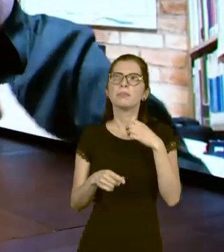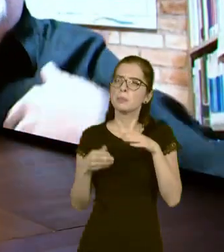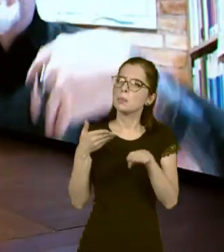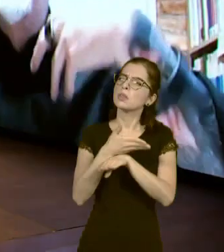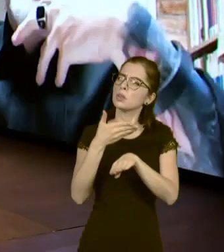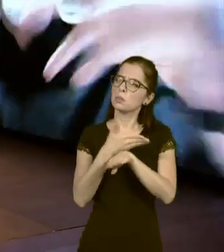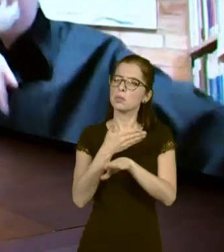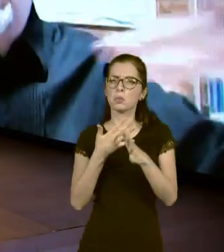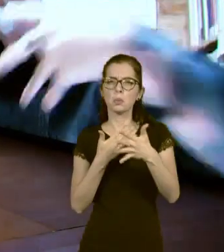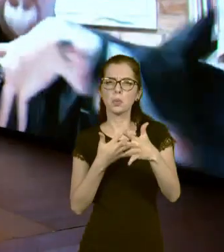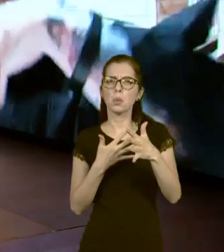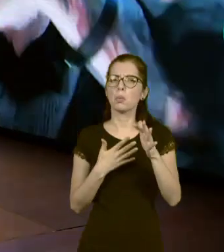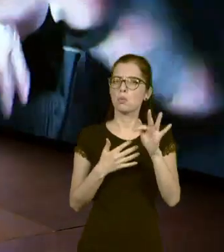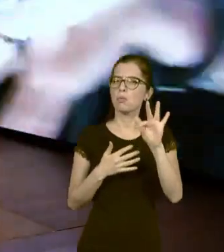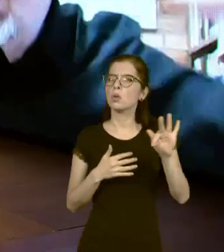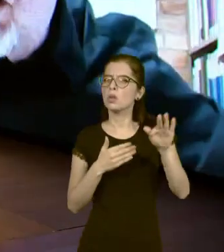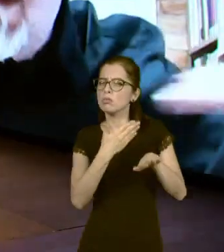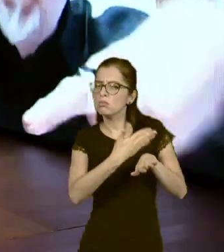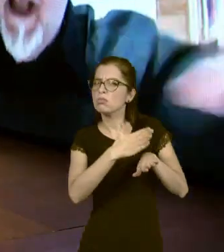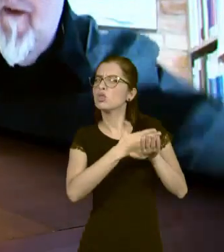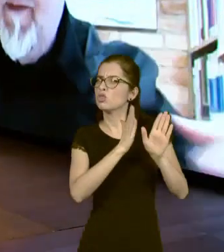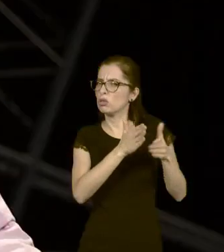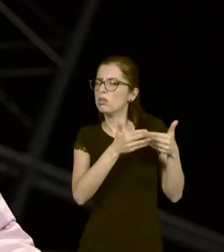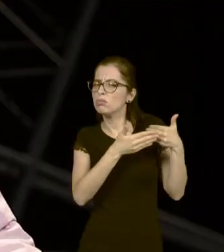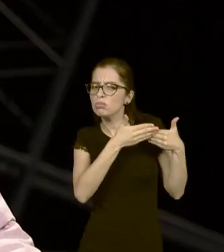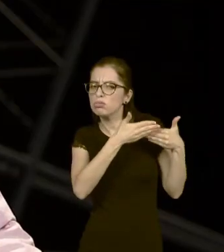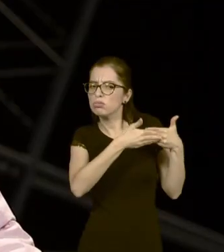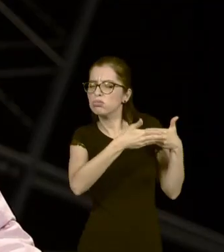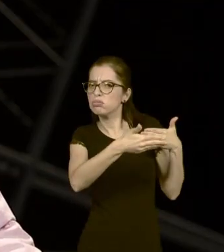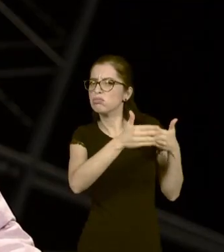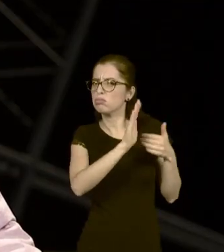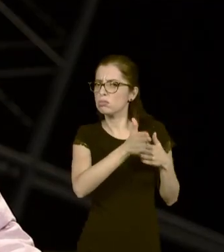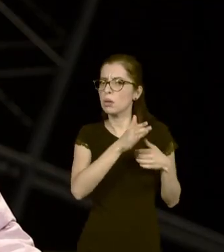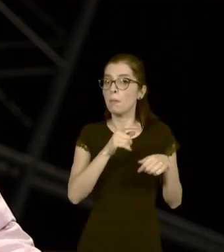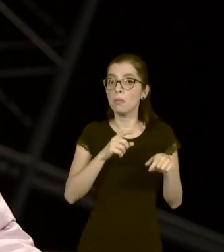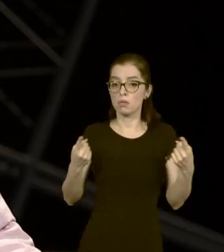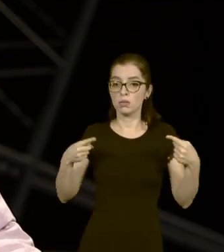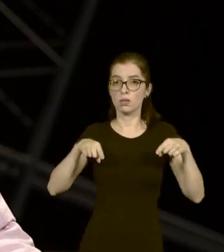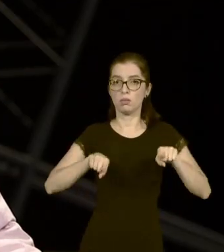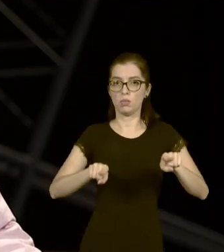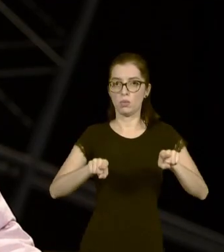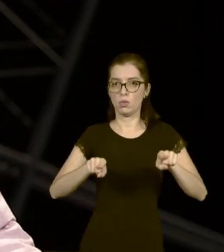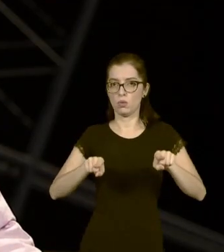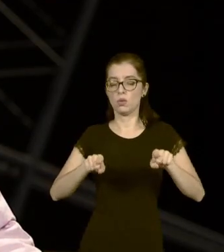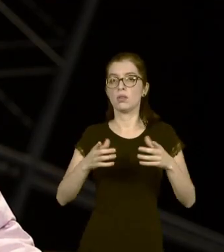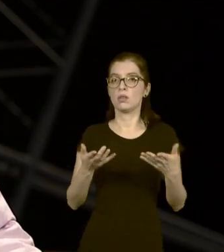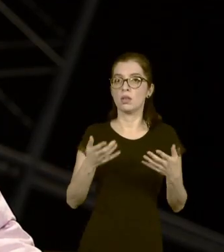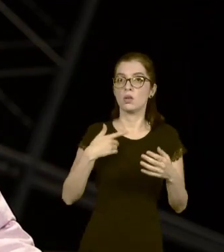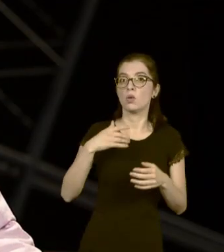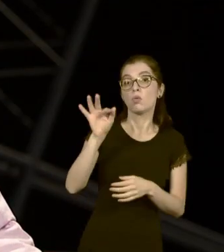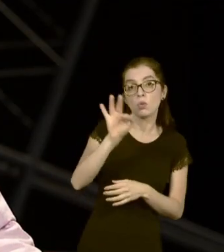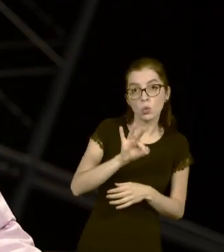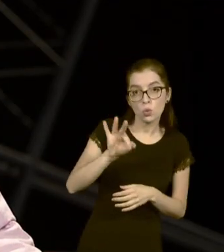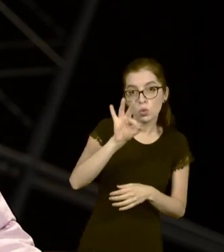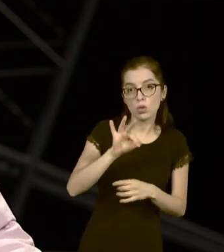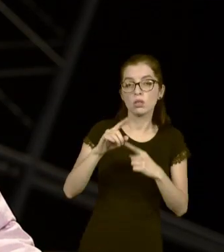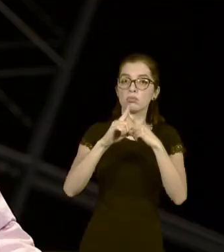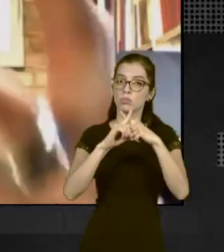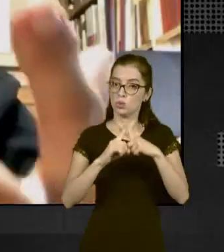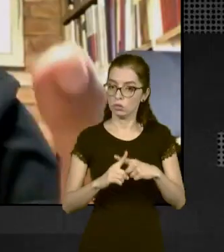na faculdade, esse período todo é tudo junto ao mesmo tempo. Ali eu fiz esse grupo na faculdade e ali